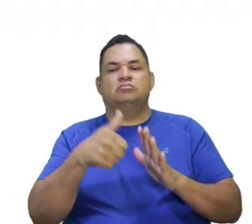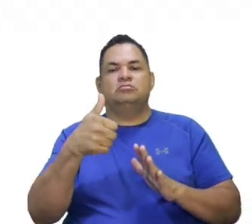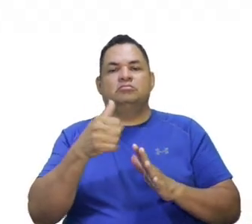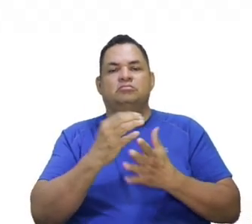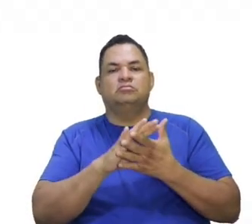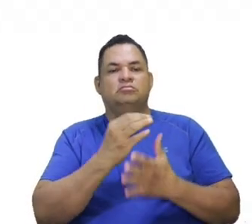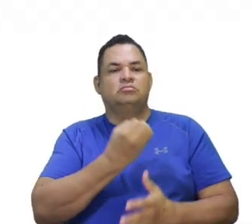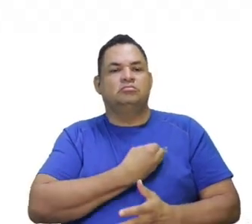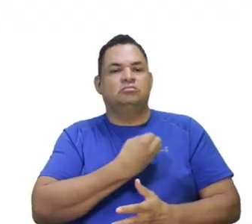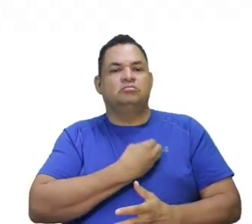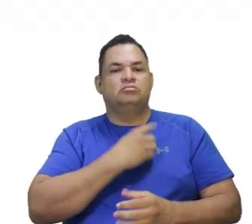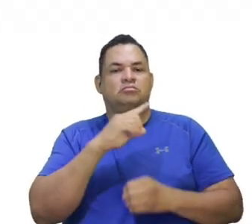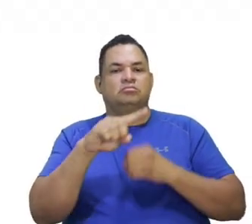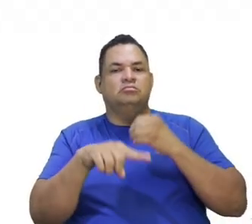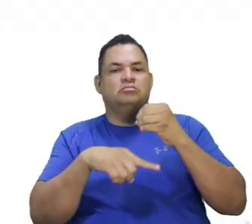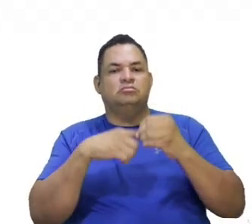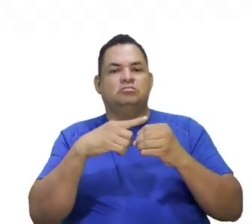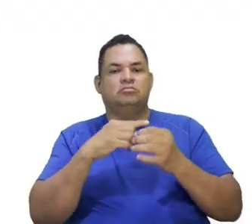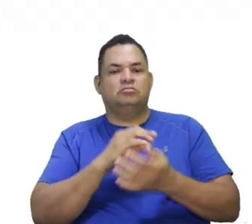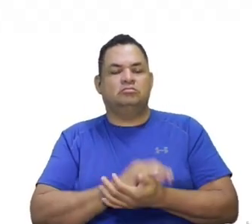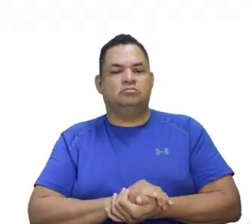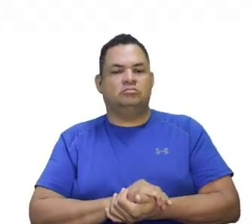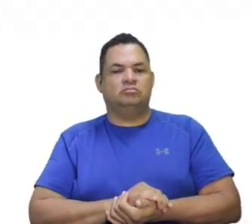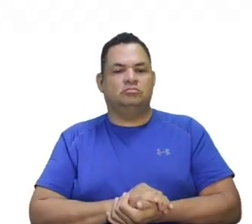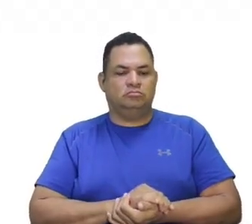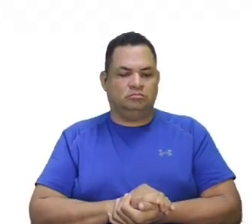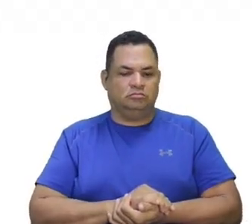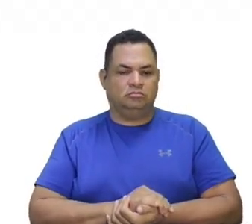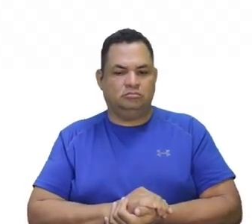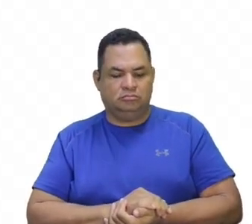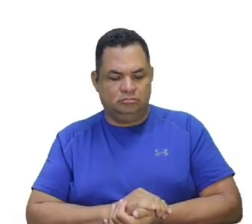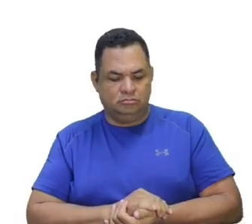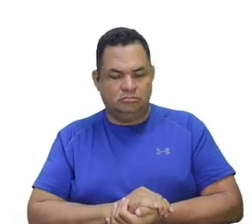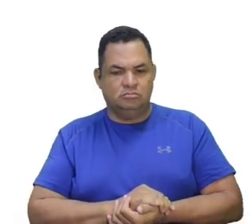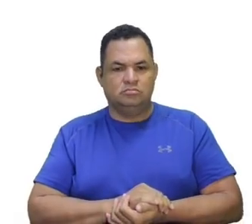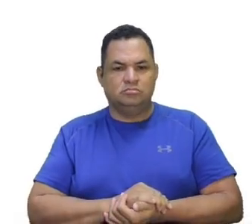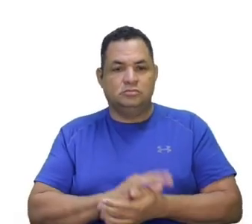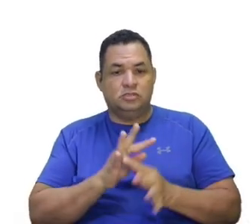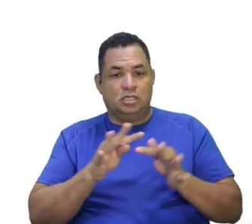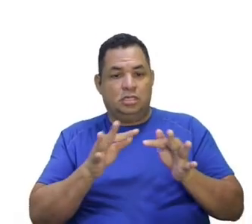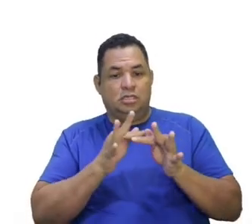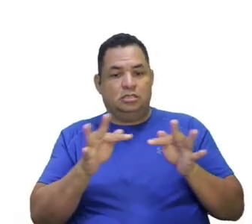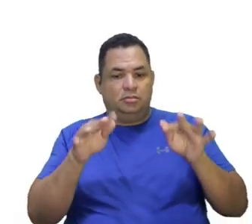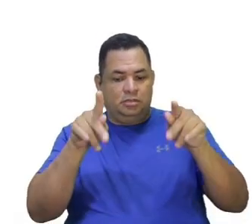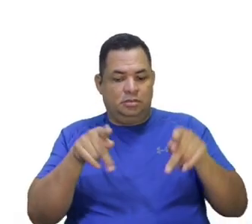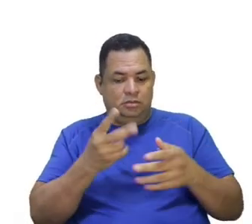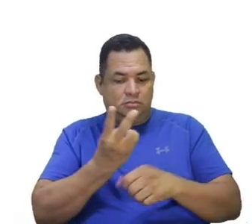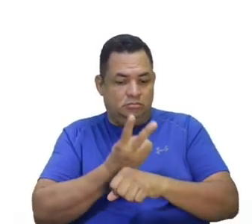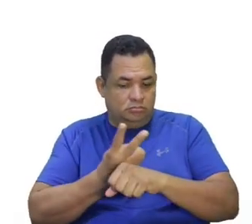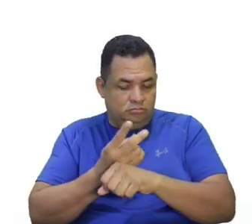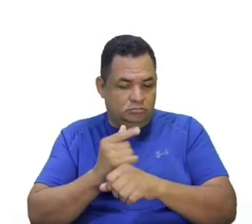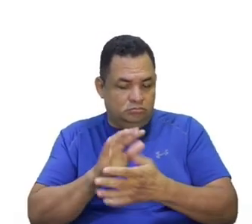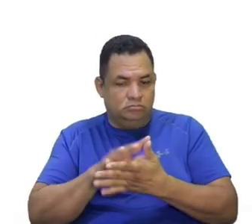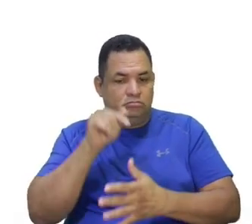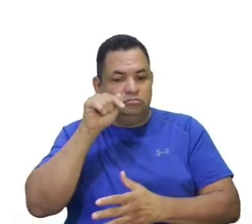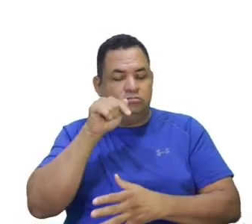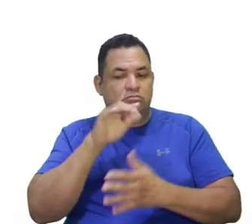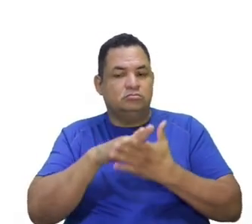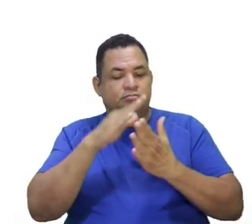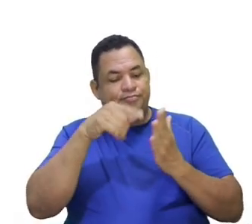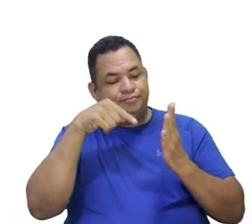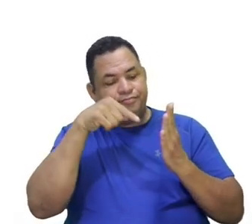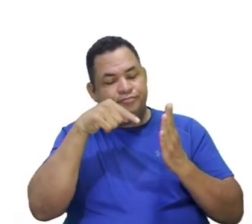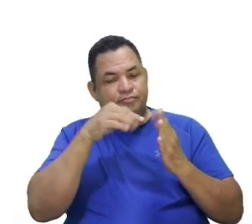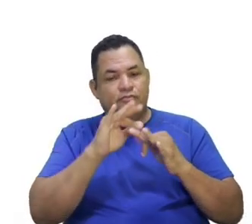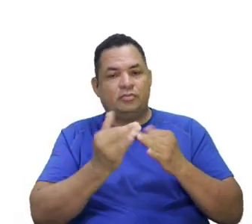deu um número atômico. Ótimo, que se não tiver, você vai ter que ir lá na tabela periódica procurar. Tem o número atômico, eu já